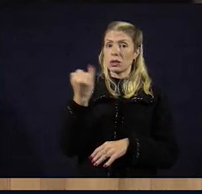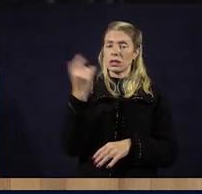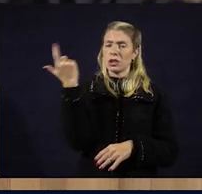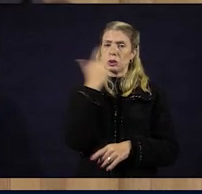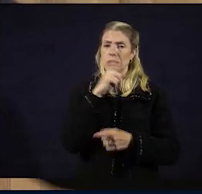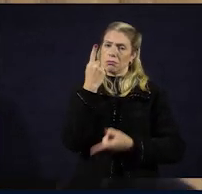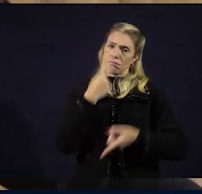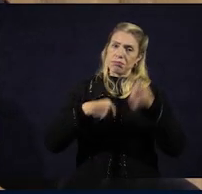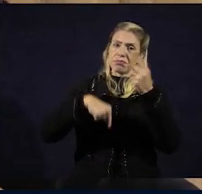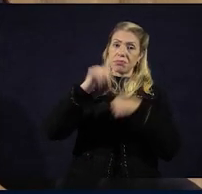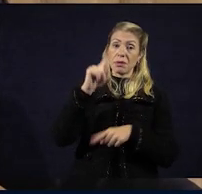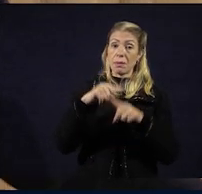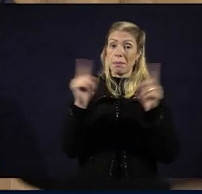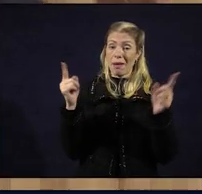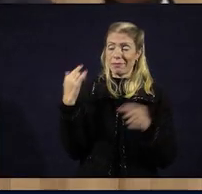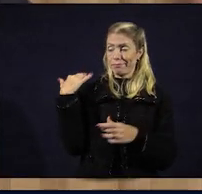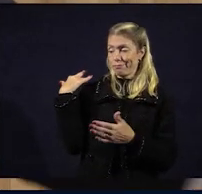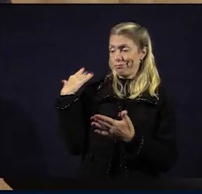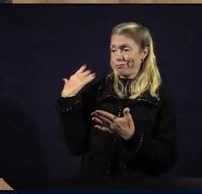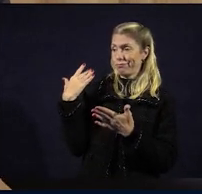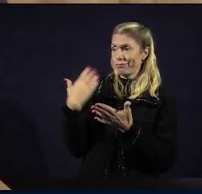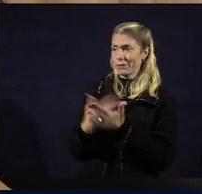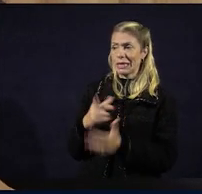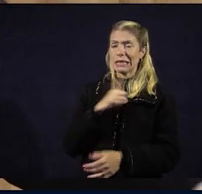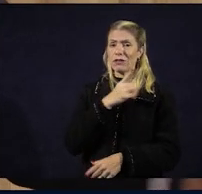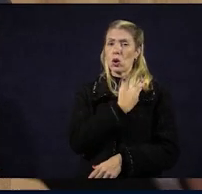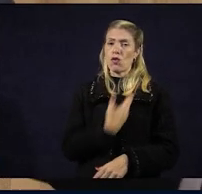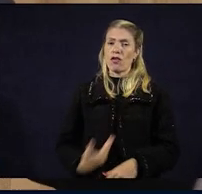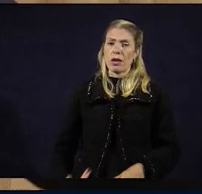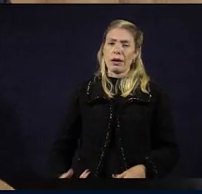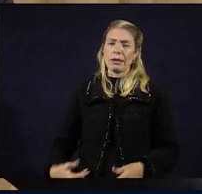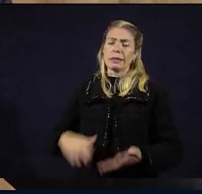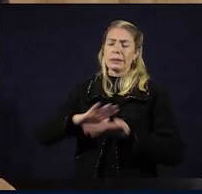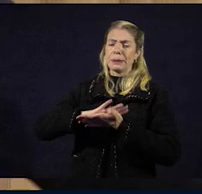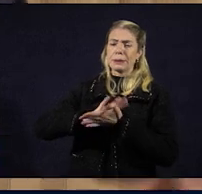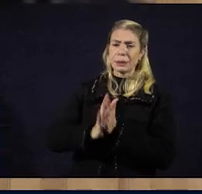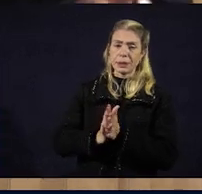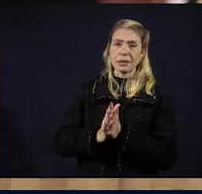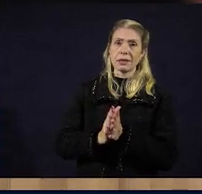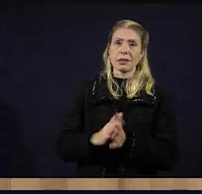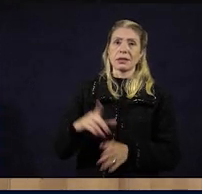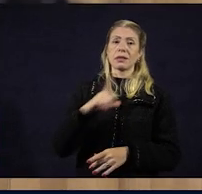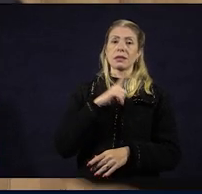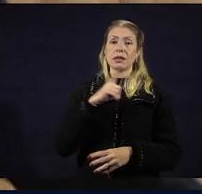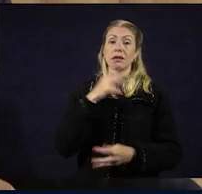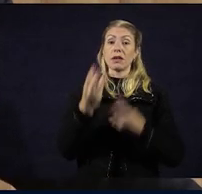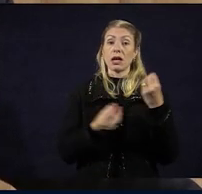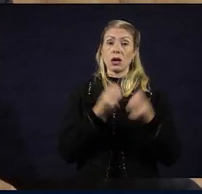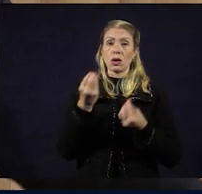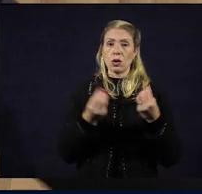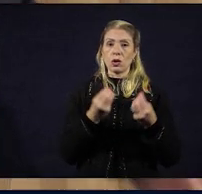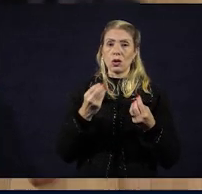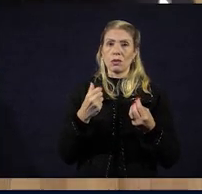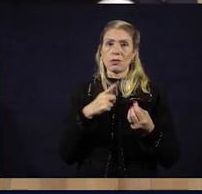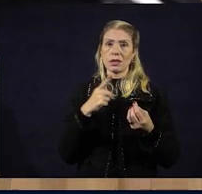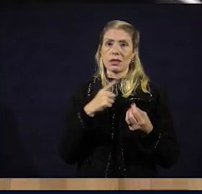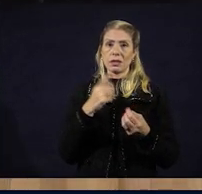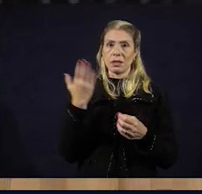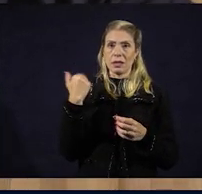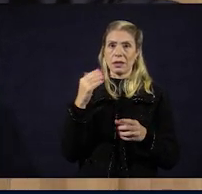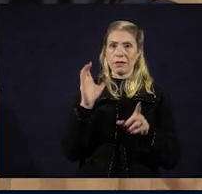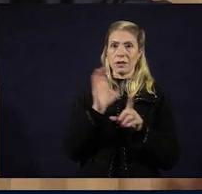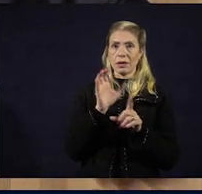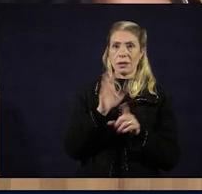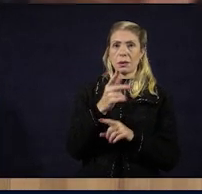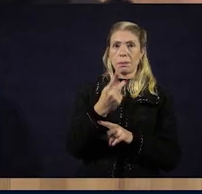o passado recente né de mão pesada do governo também foi uma coisa que a intervenção do governo PT na época